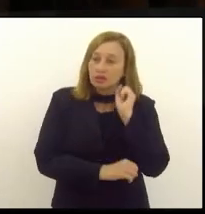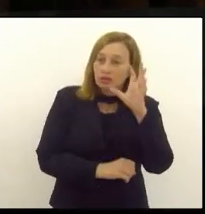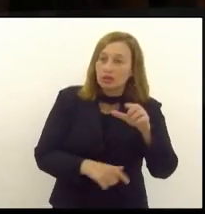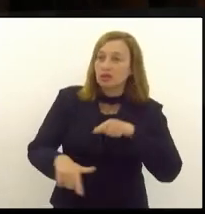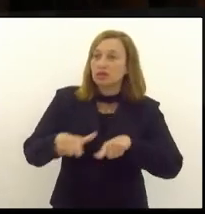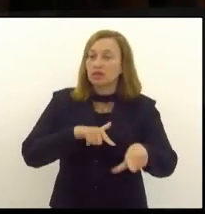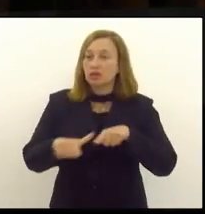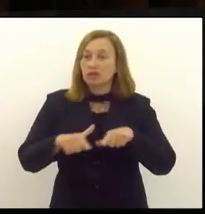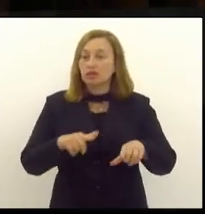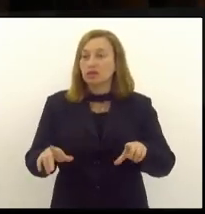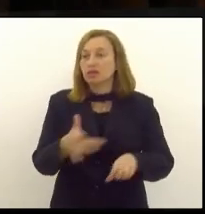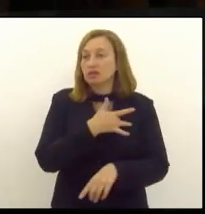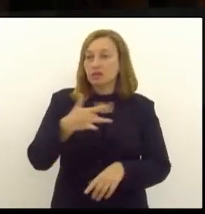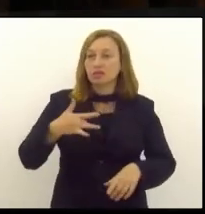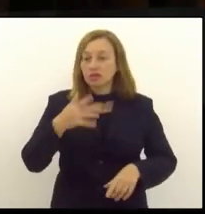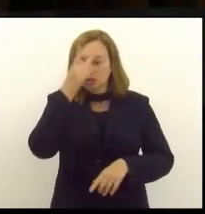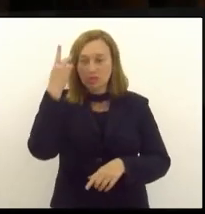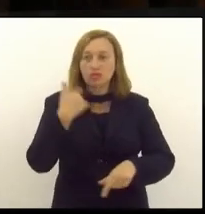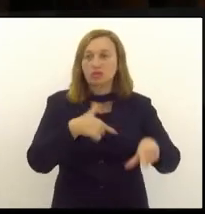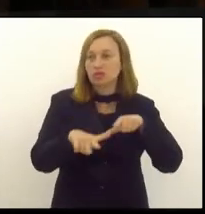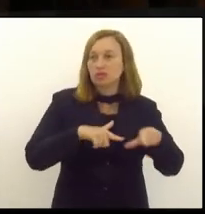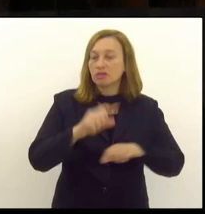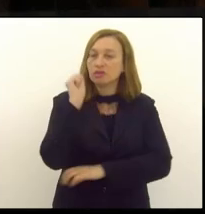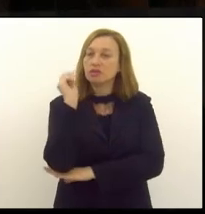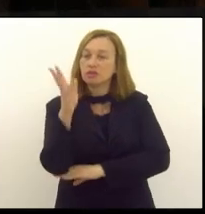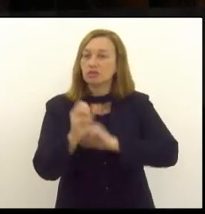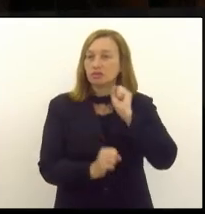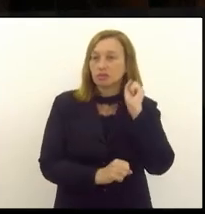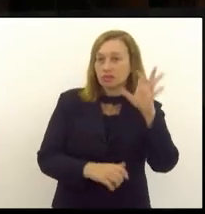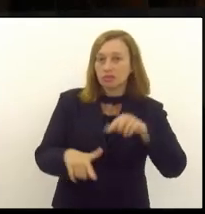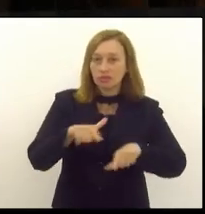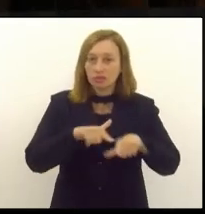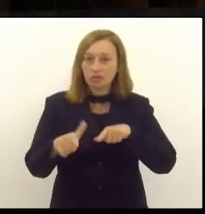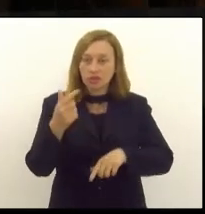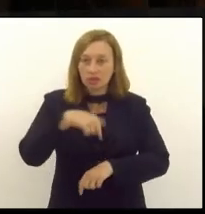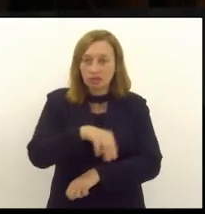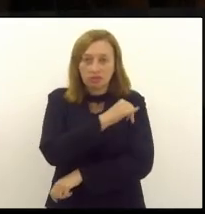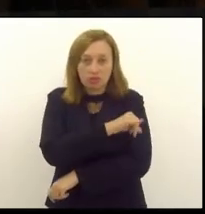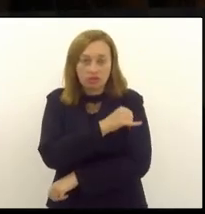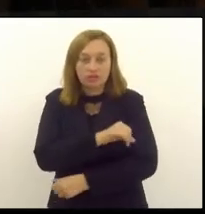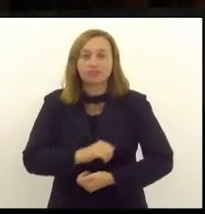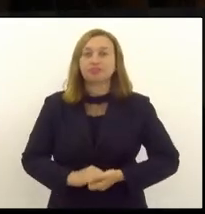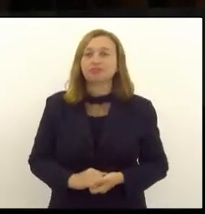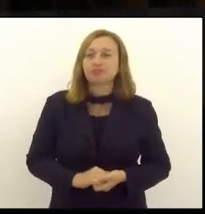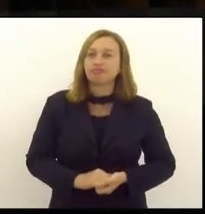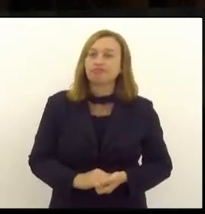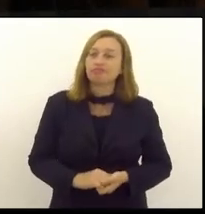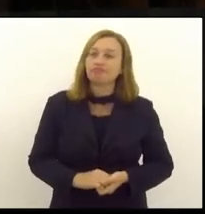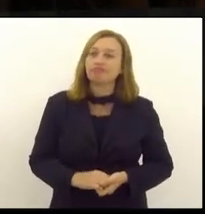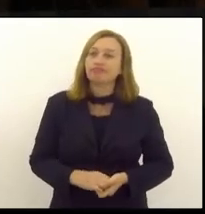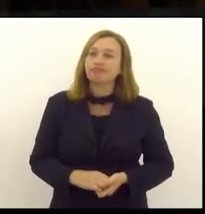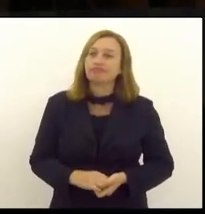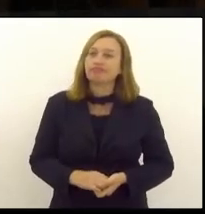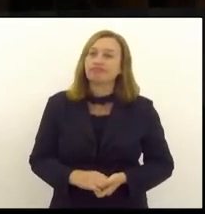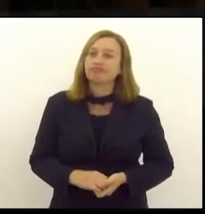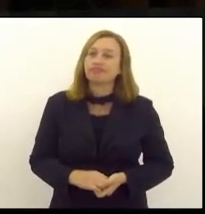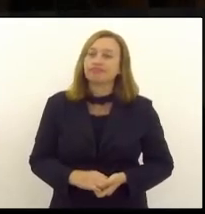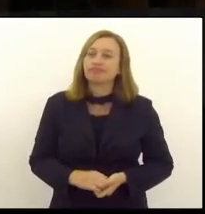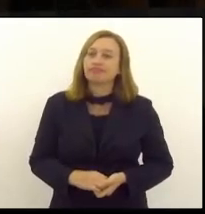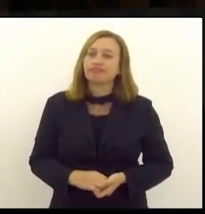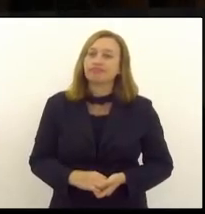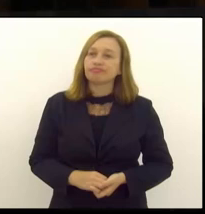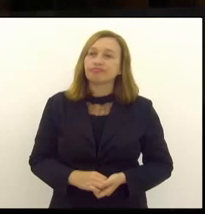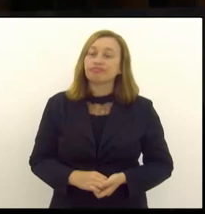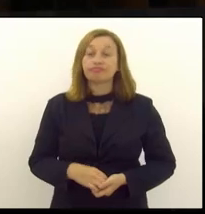Saúde das Trabalhadoras e dos Trabalhadores do Meio Ambiente do Trabalho, aqui no Rio de Janeiro. E vim